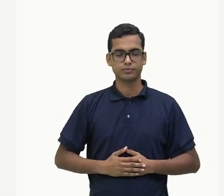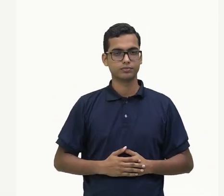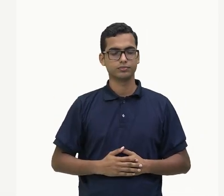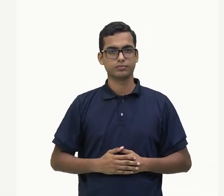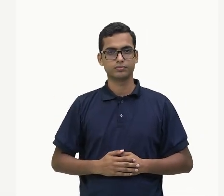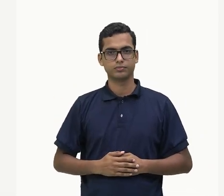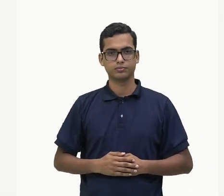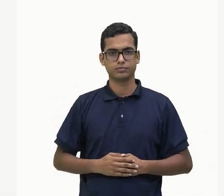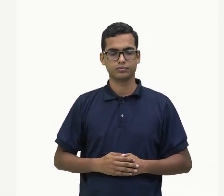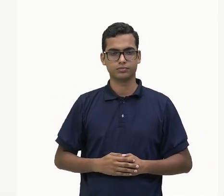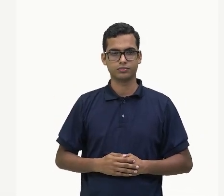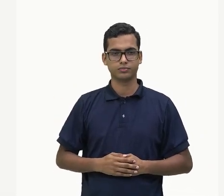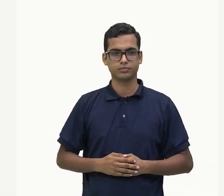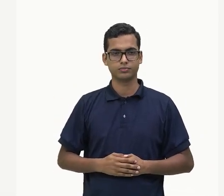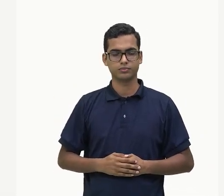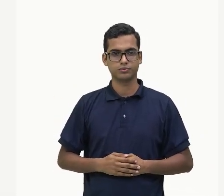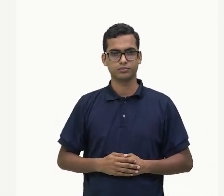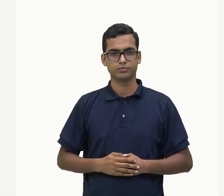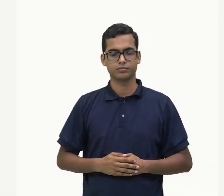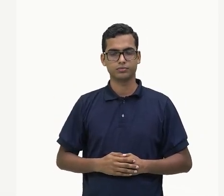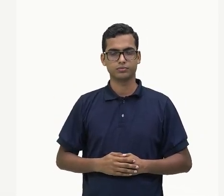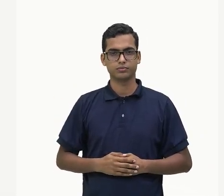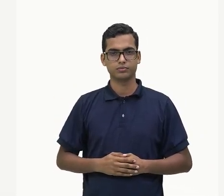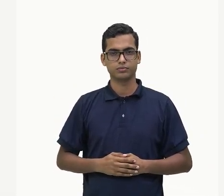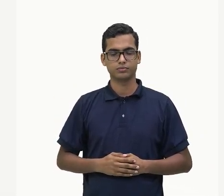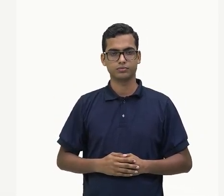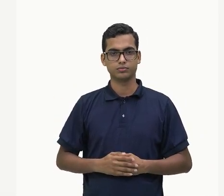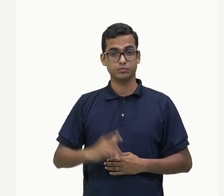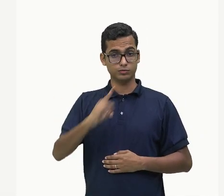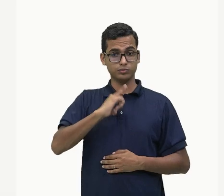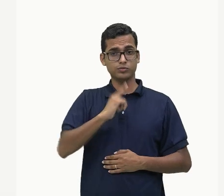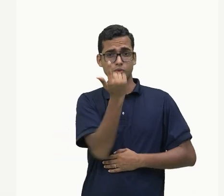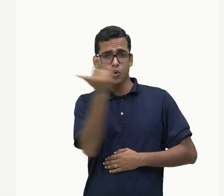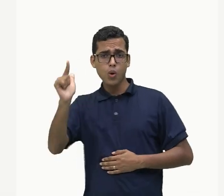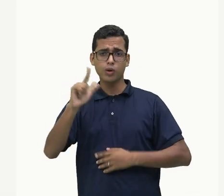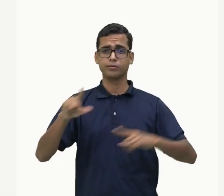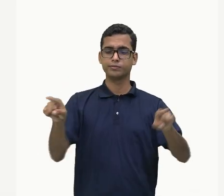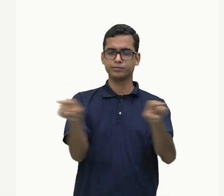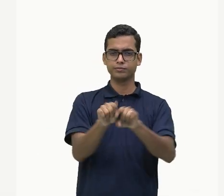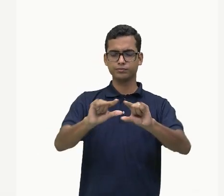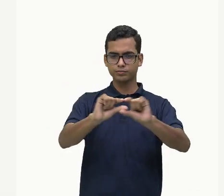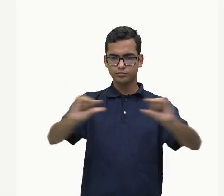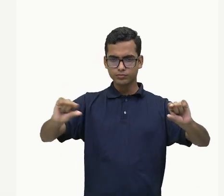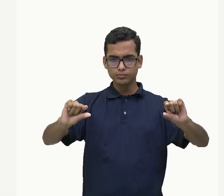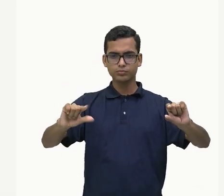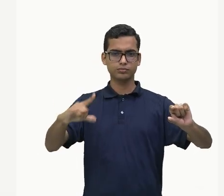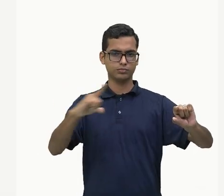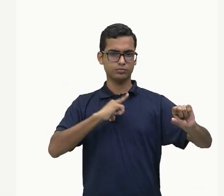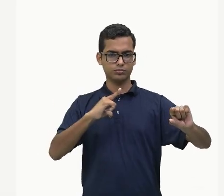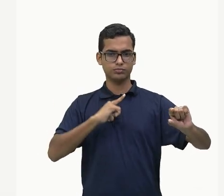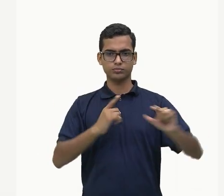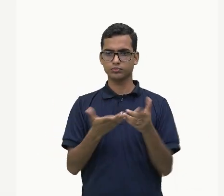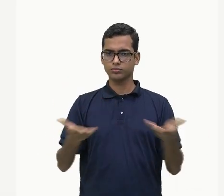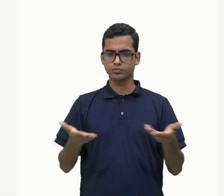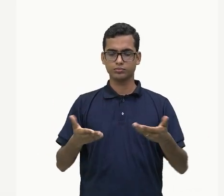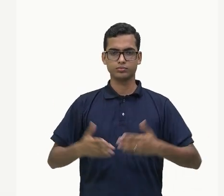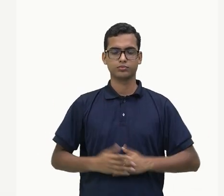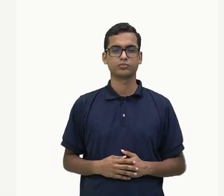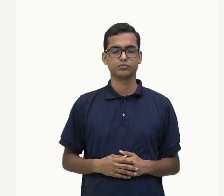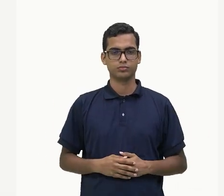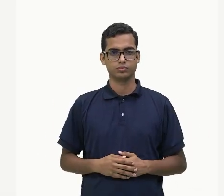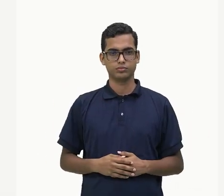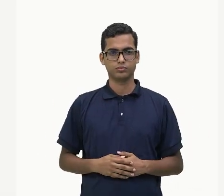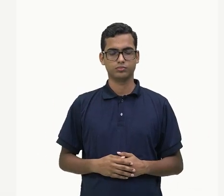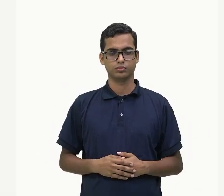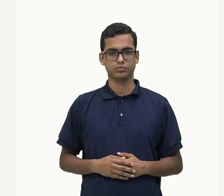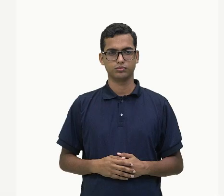de adversativo. Bem, aqui nós temos a outra sentença, né? O outro período. Quando eu tenho mais de uma oração junto, eu tenho um